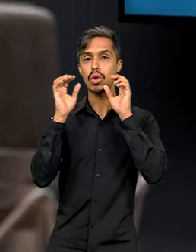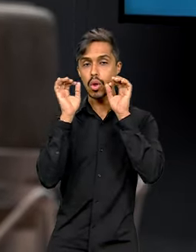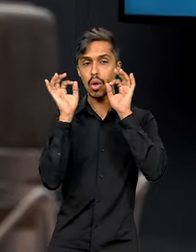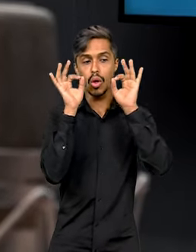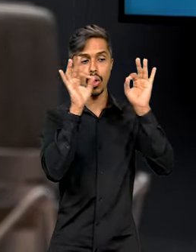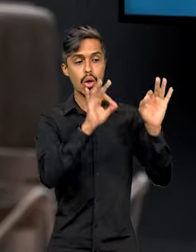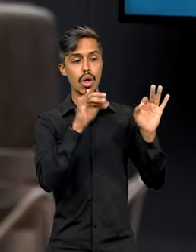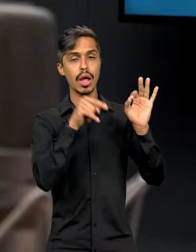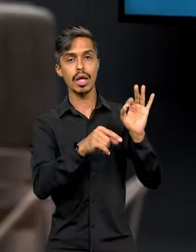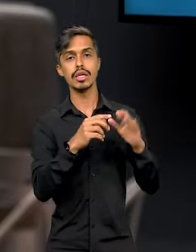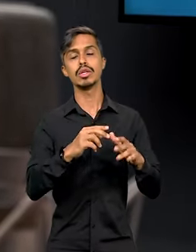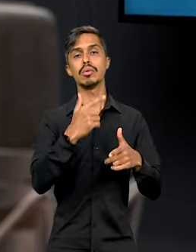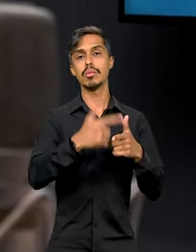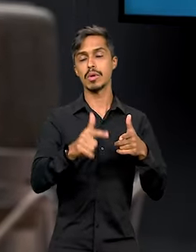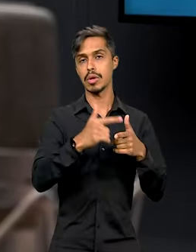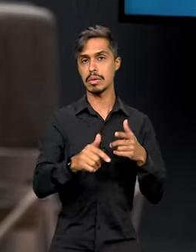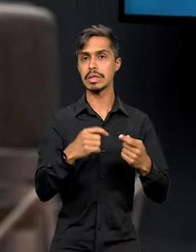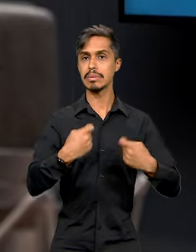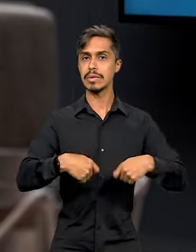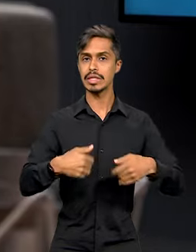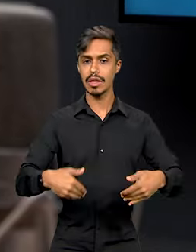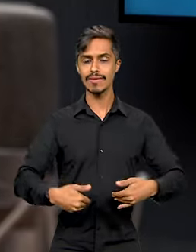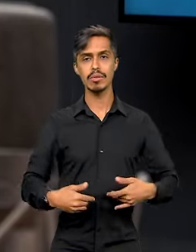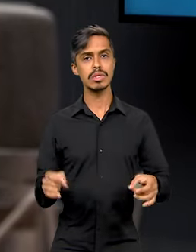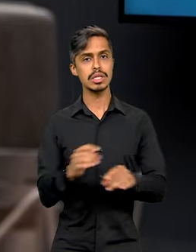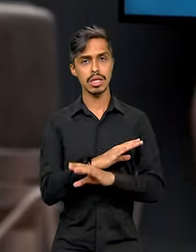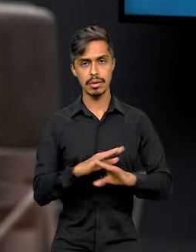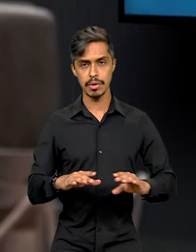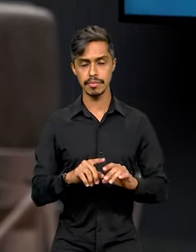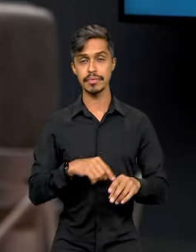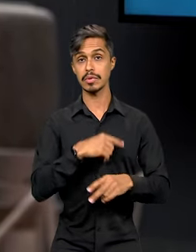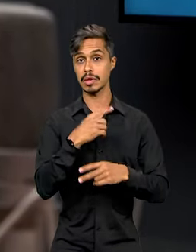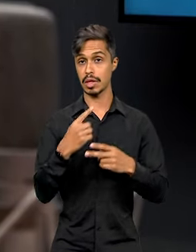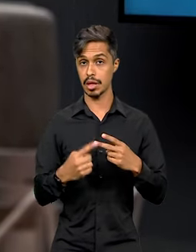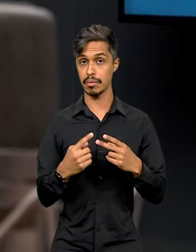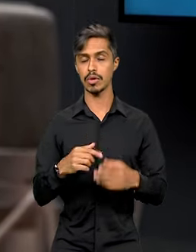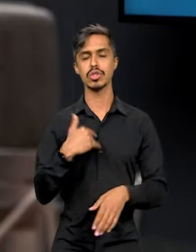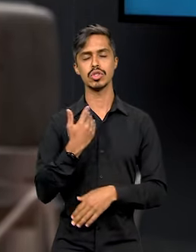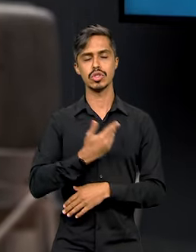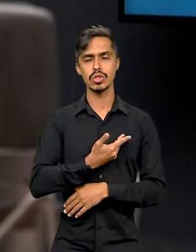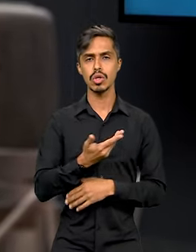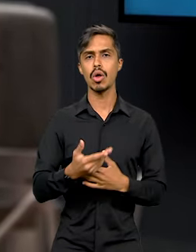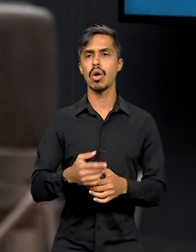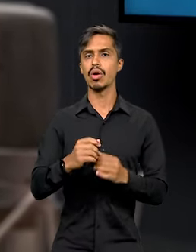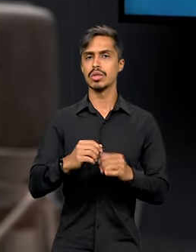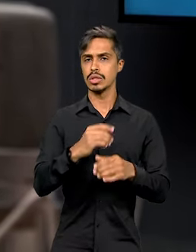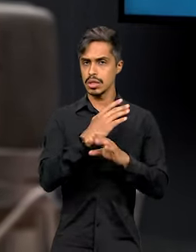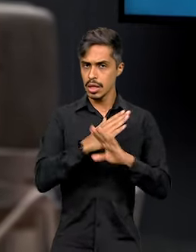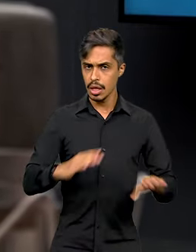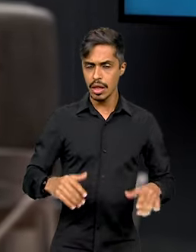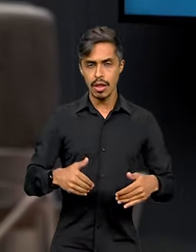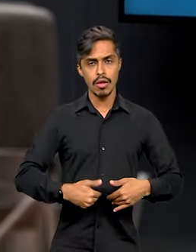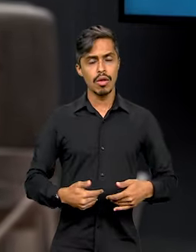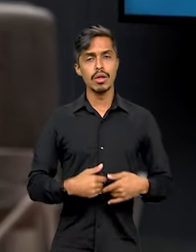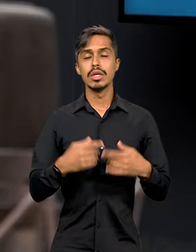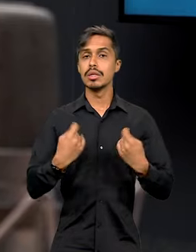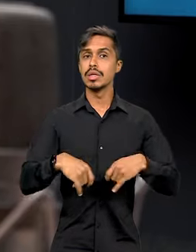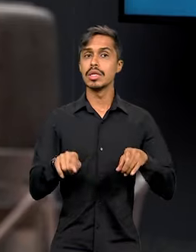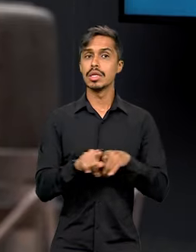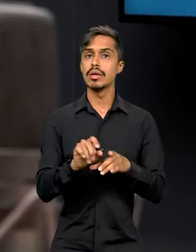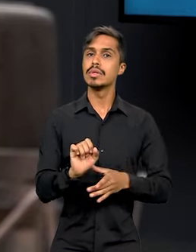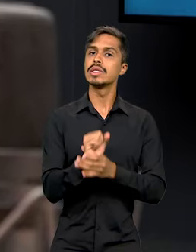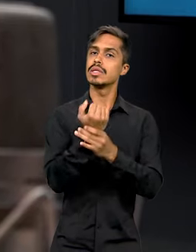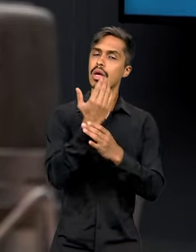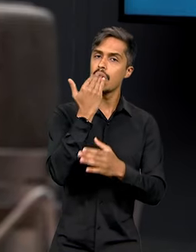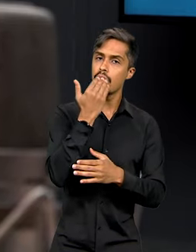e sobretudo dos governantes que tem que ser erradicada a fome mas depois além de erradicar a fome O importante alcançar uma